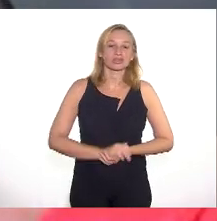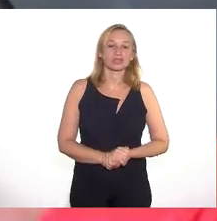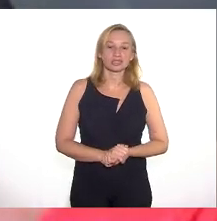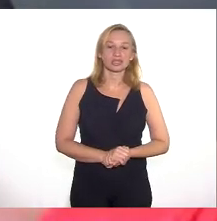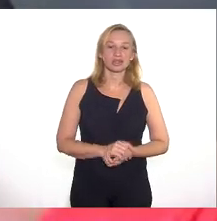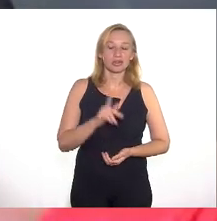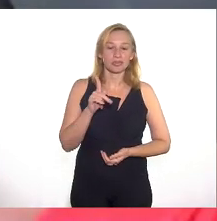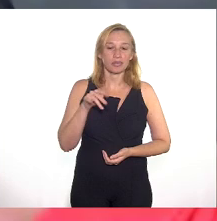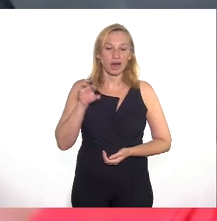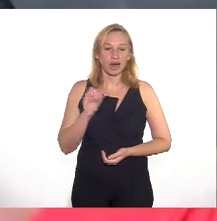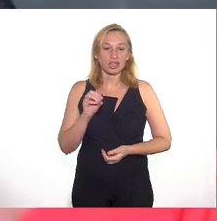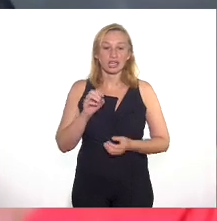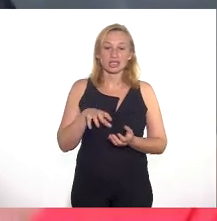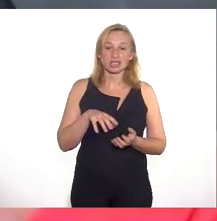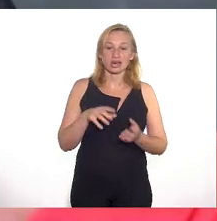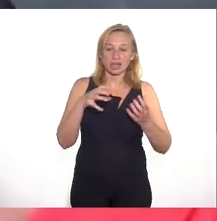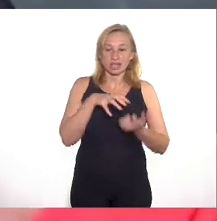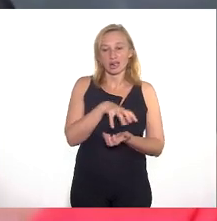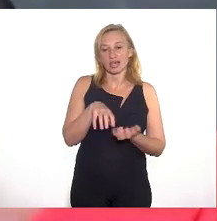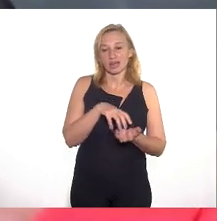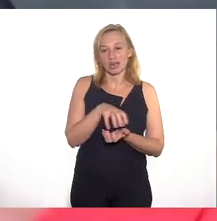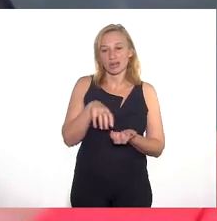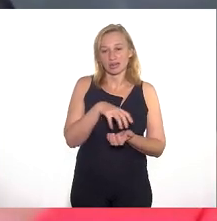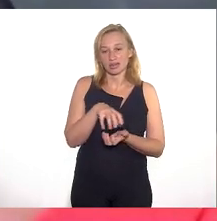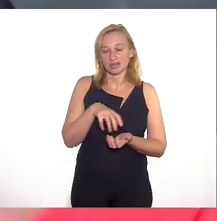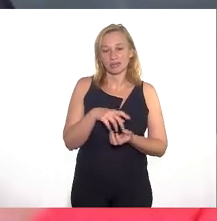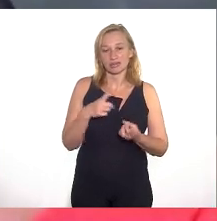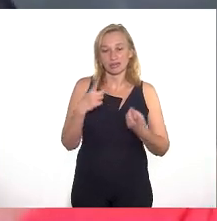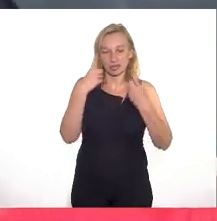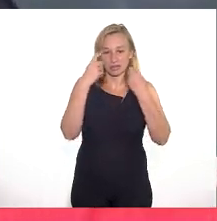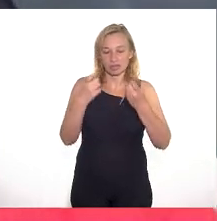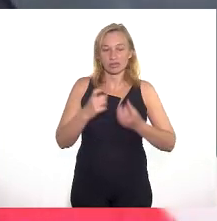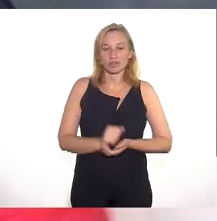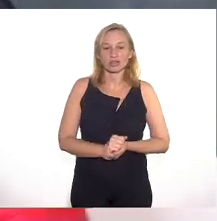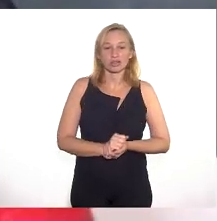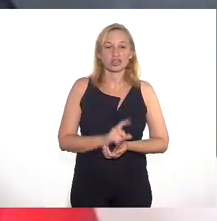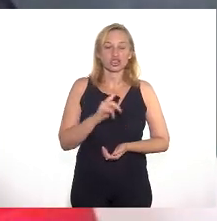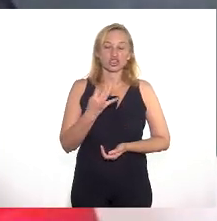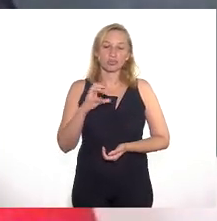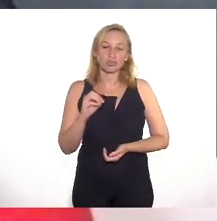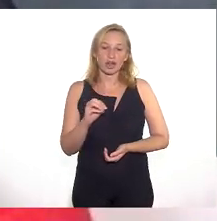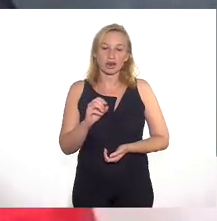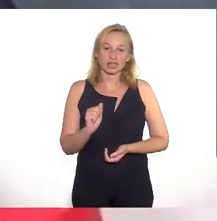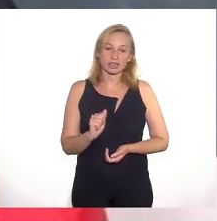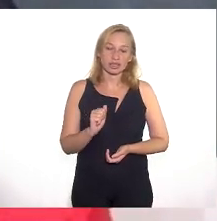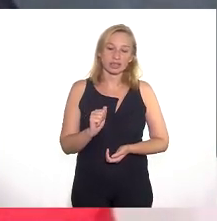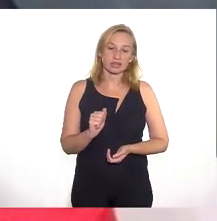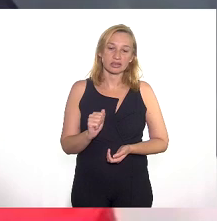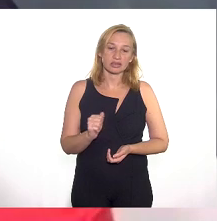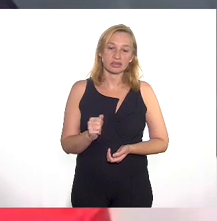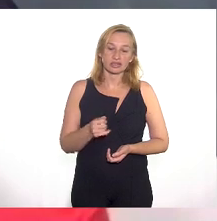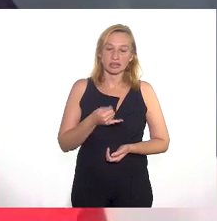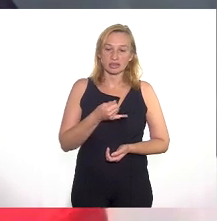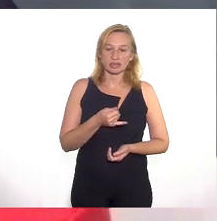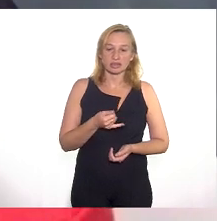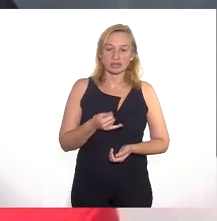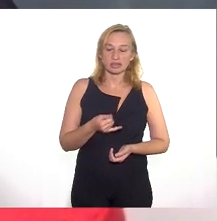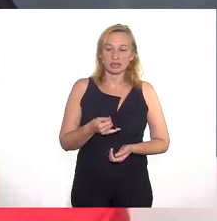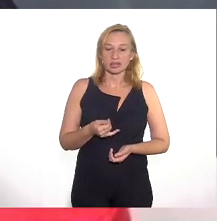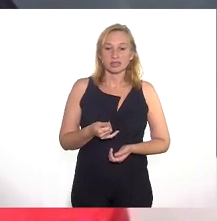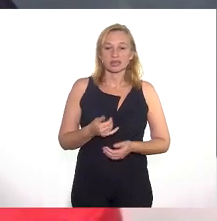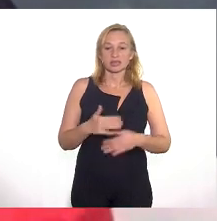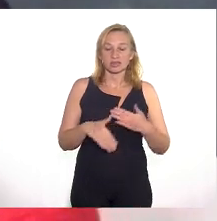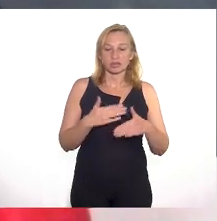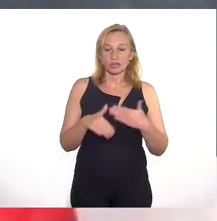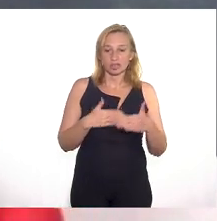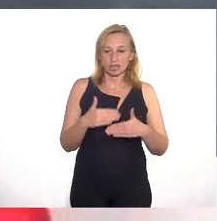Então, essa revolta da Chibata, ela se deu muito a partir da indignação com processos de quem